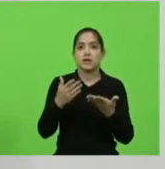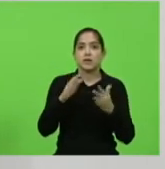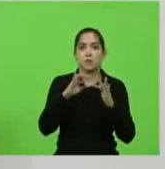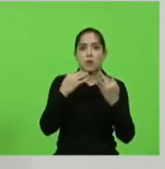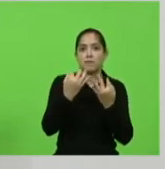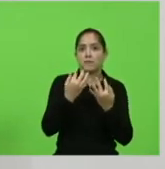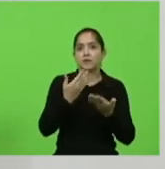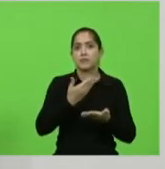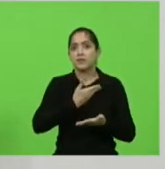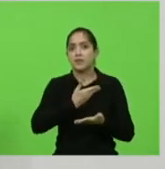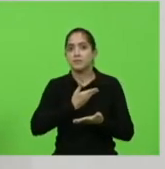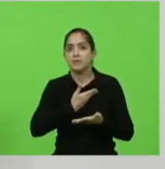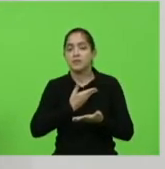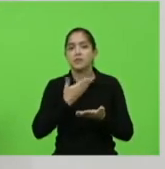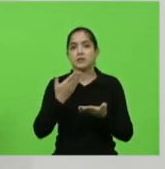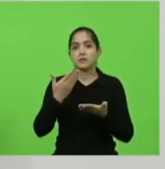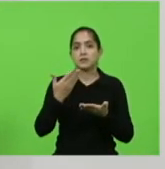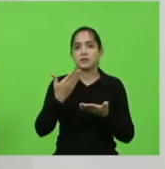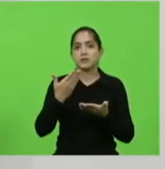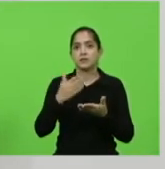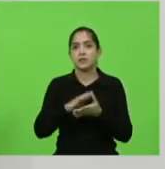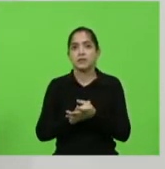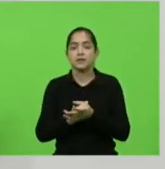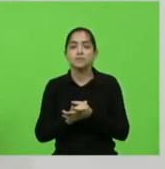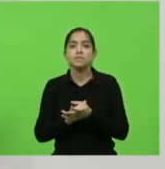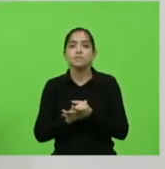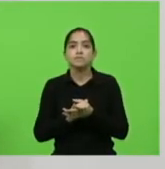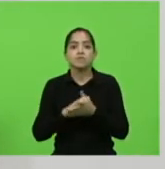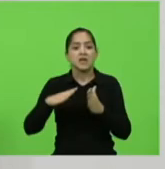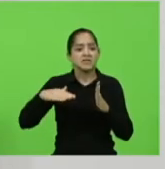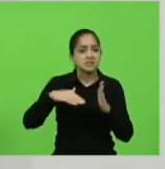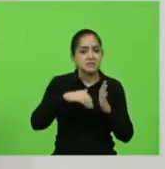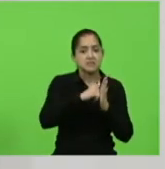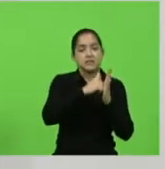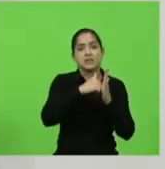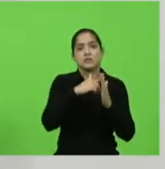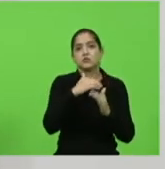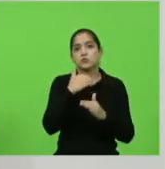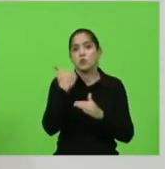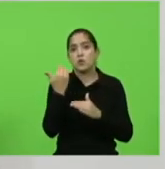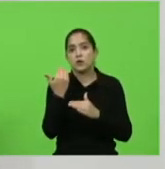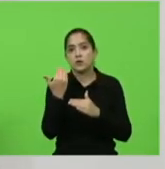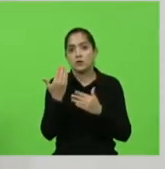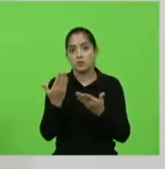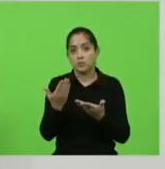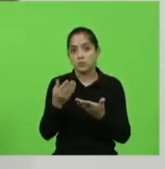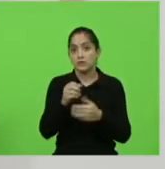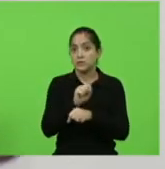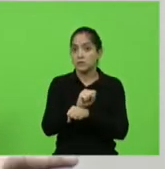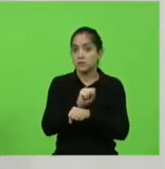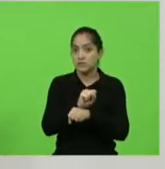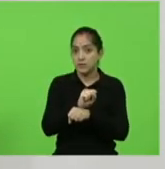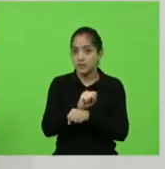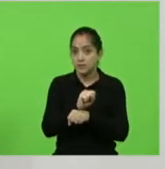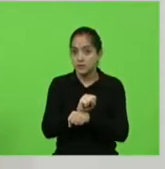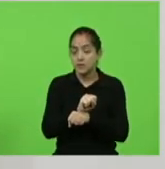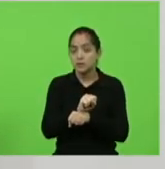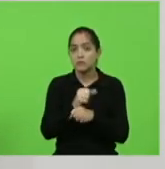amigo, vítima de um crime, vítima de um acidente de trânsito, que estão ali para querer